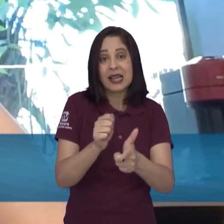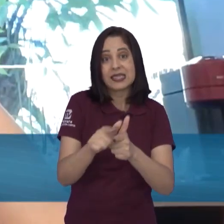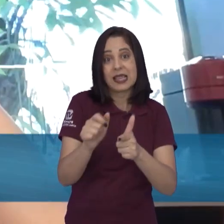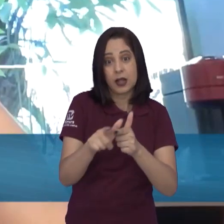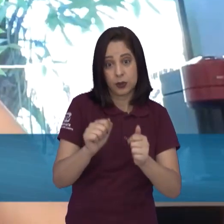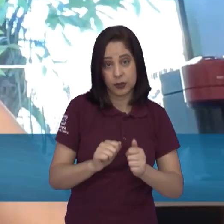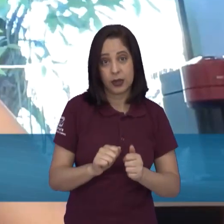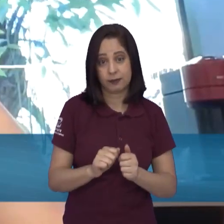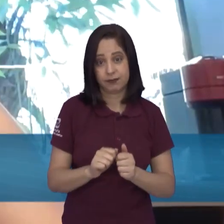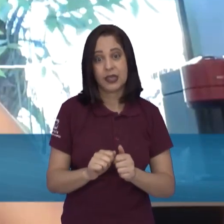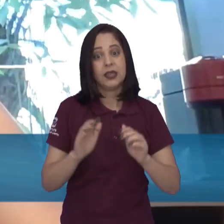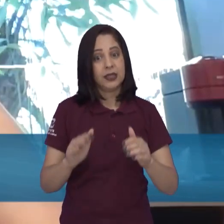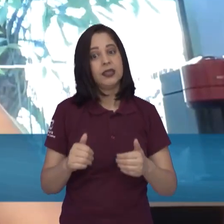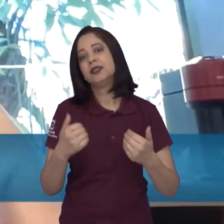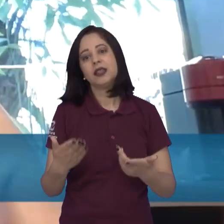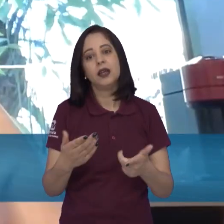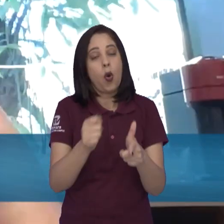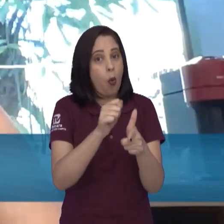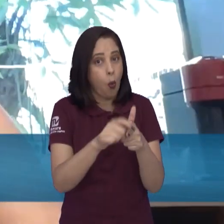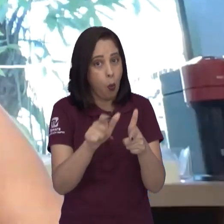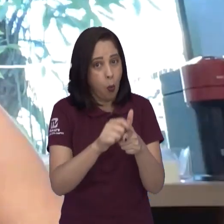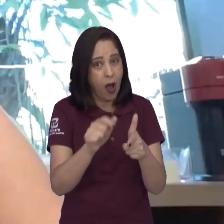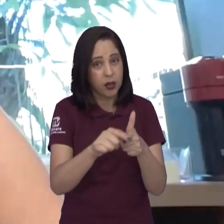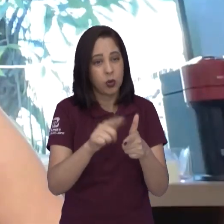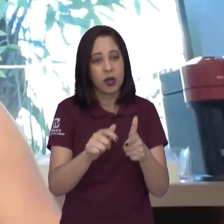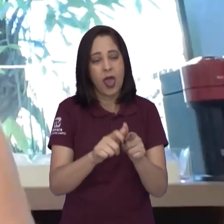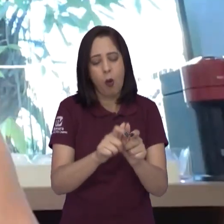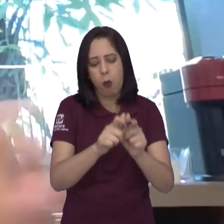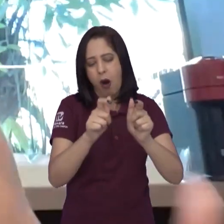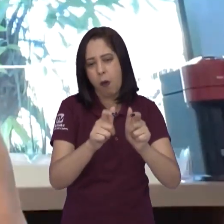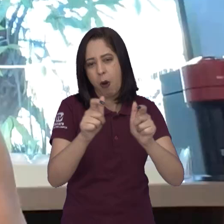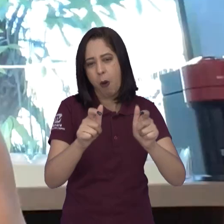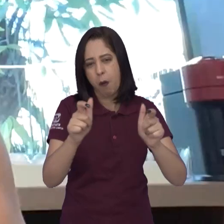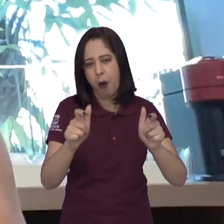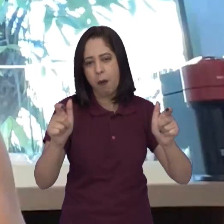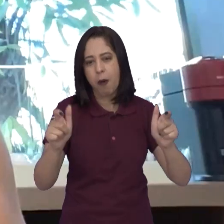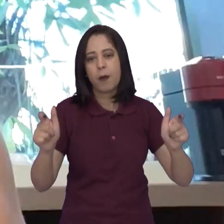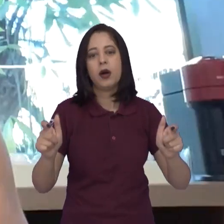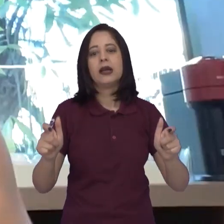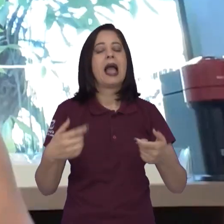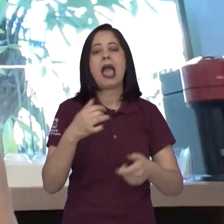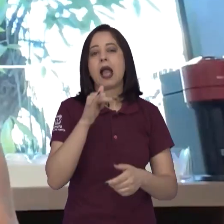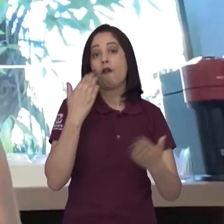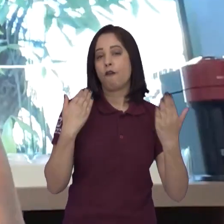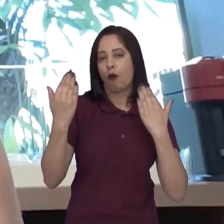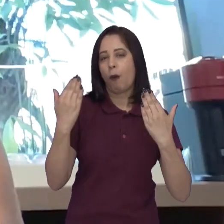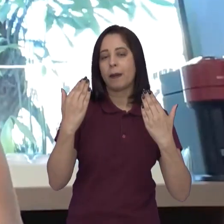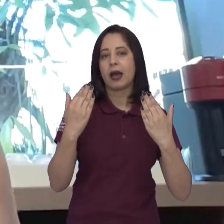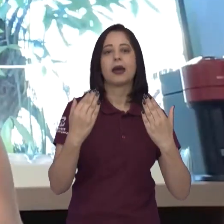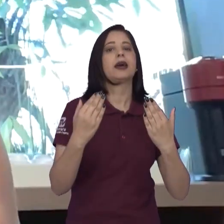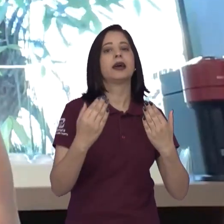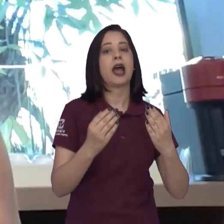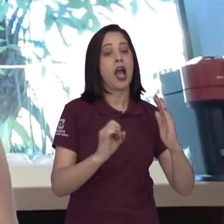ainda reprimida, né, e um aluguel assim crescendo cada vez mais. Se eu pegar o primeiro semestre desse ano, a gente já